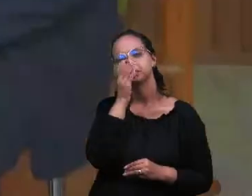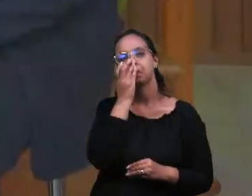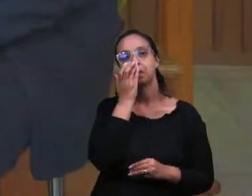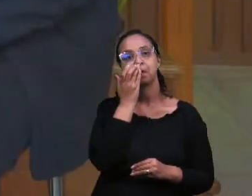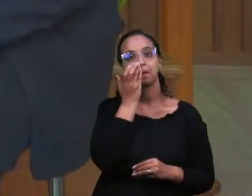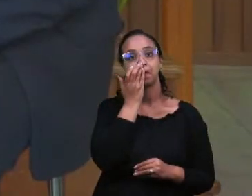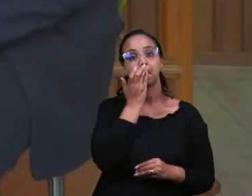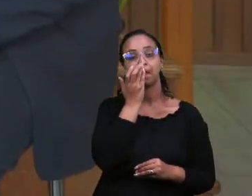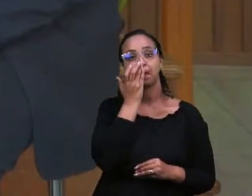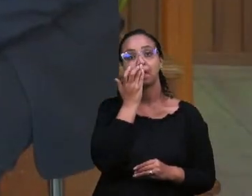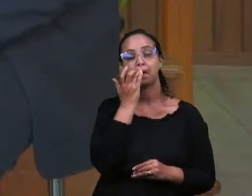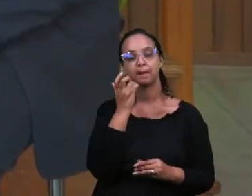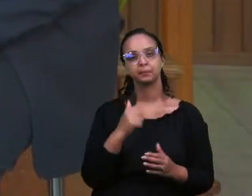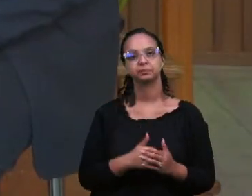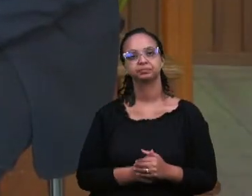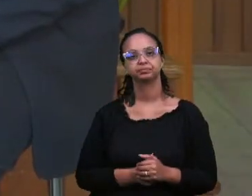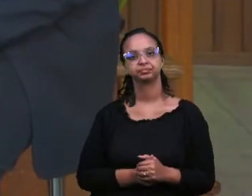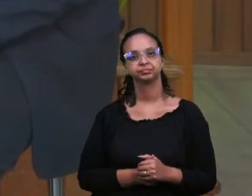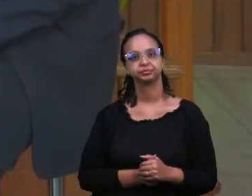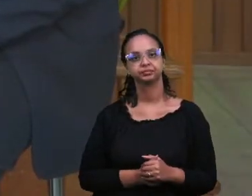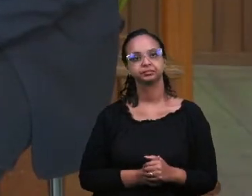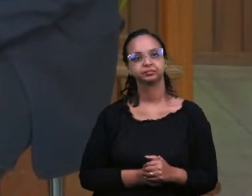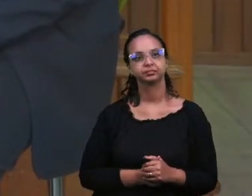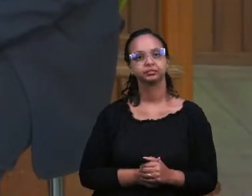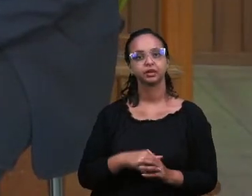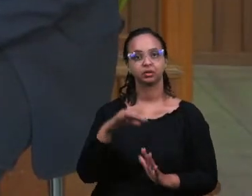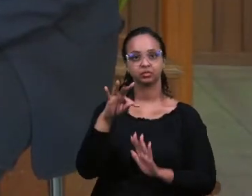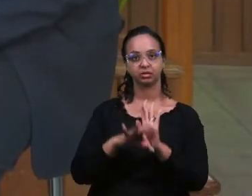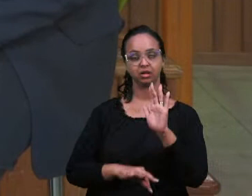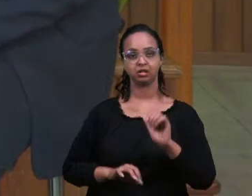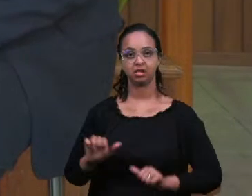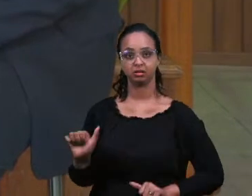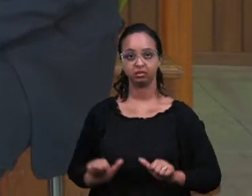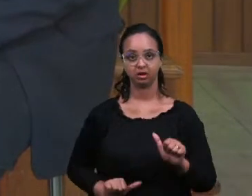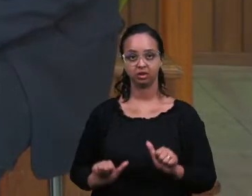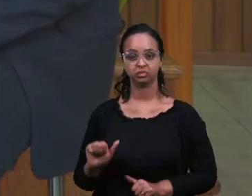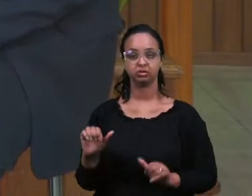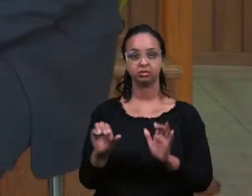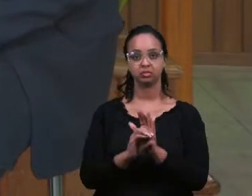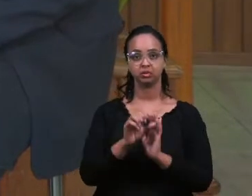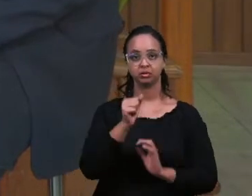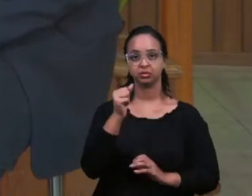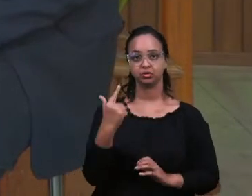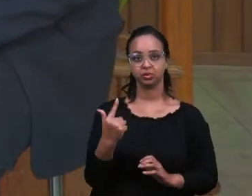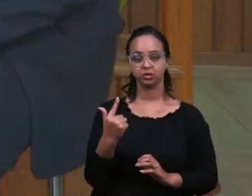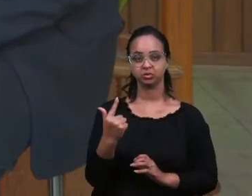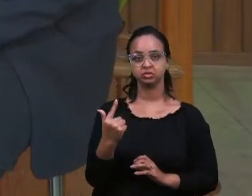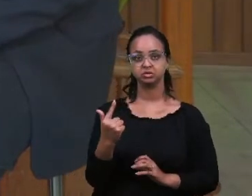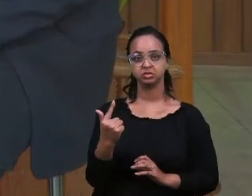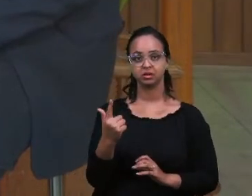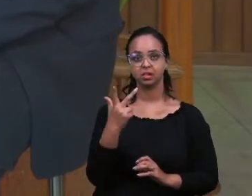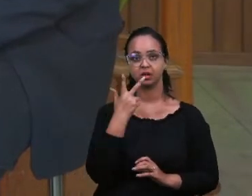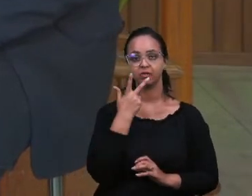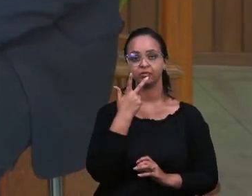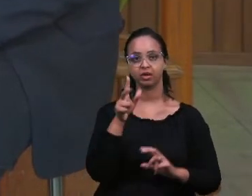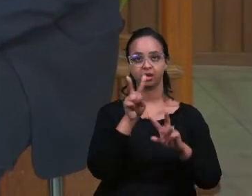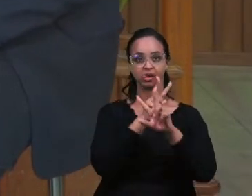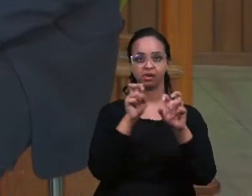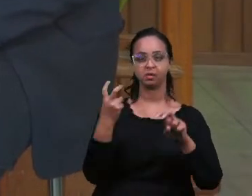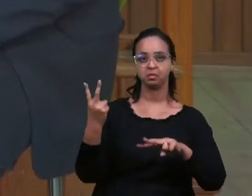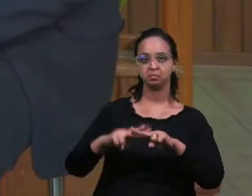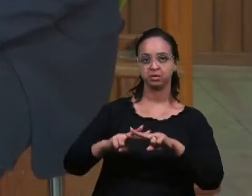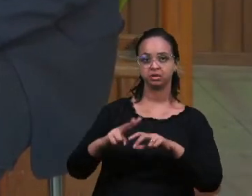trazer? Amém. O texto está lá em Atos capítulo 12, é o texto que fala da prisão de